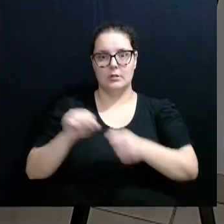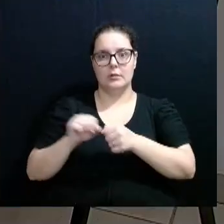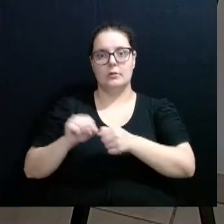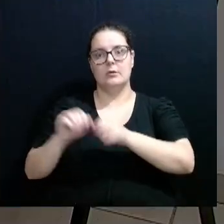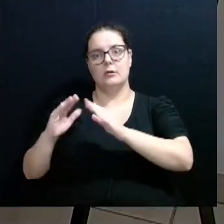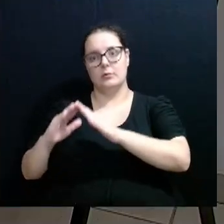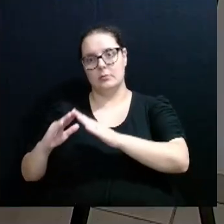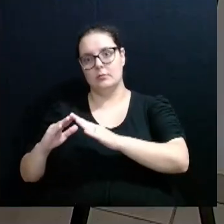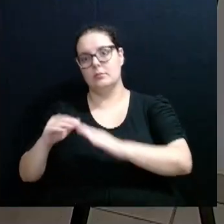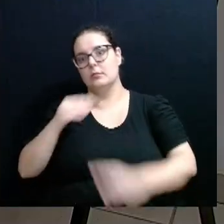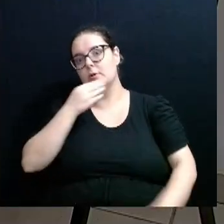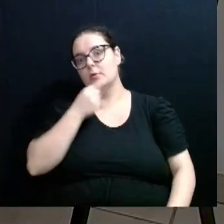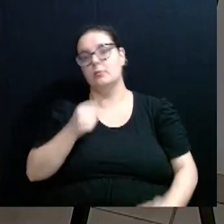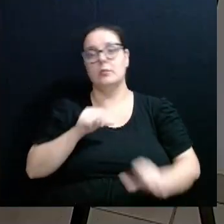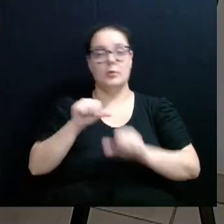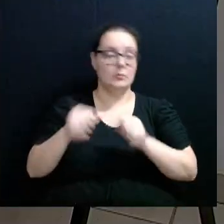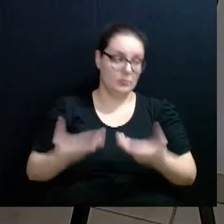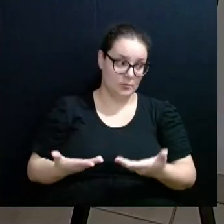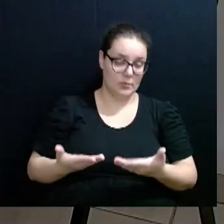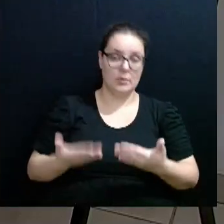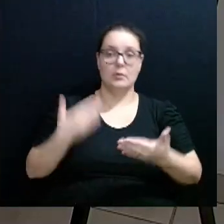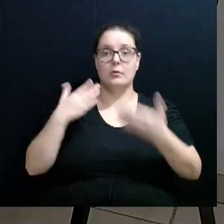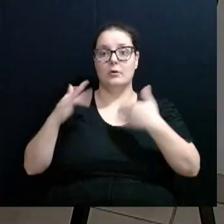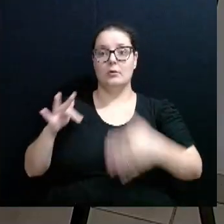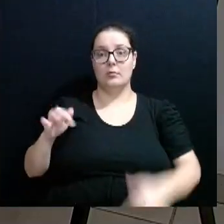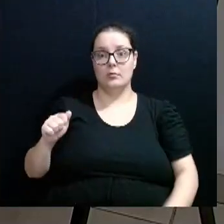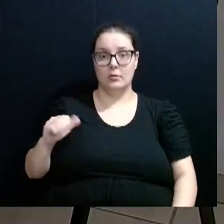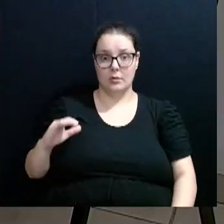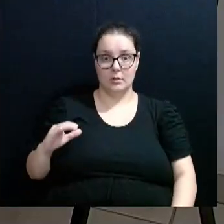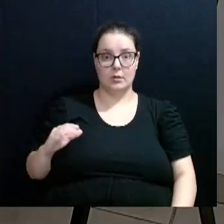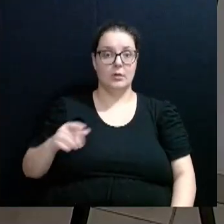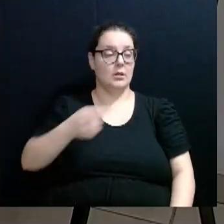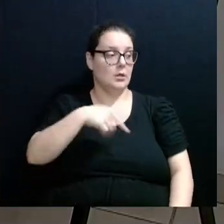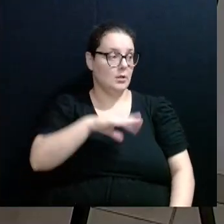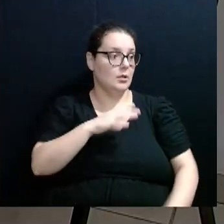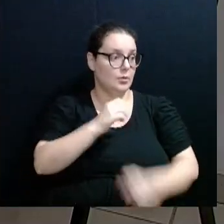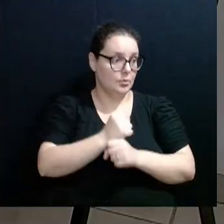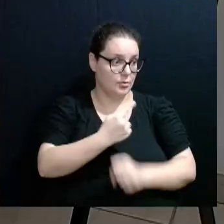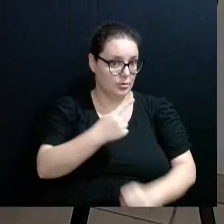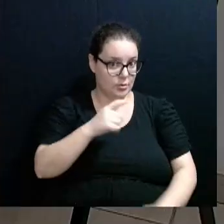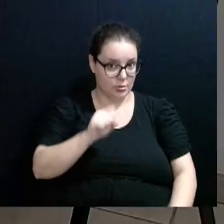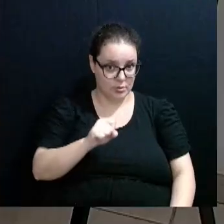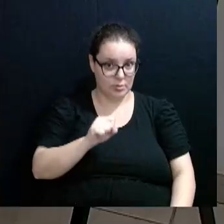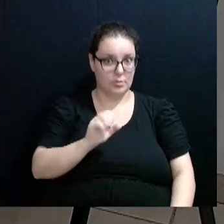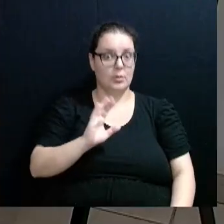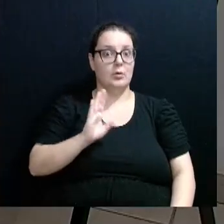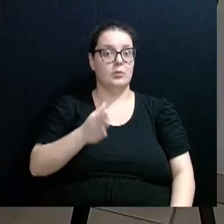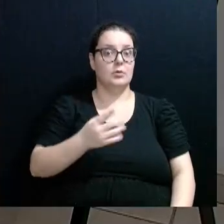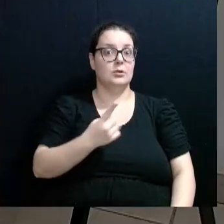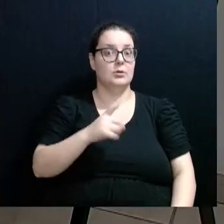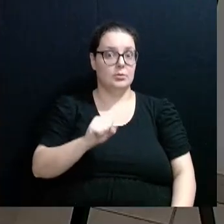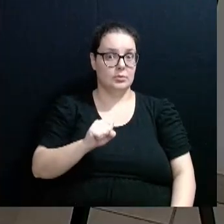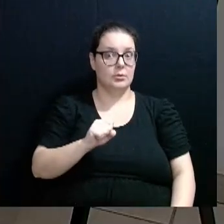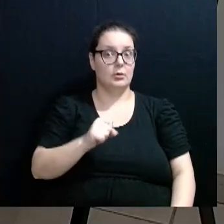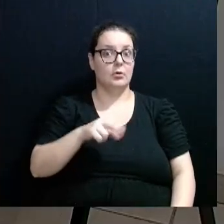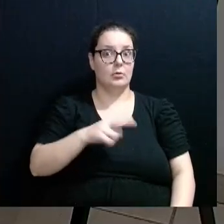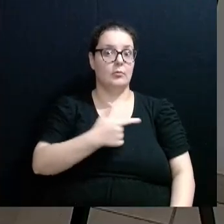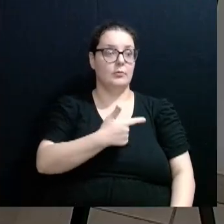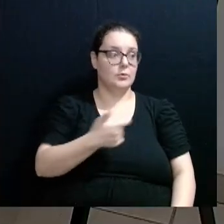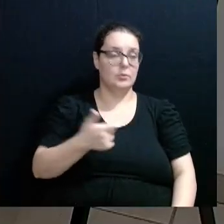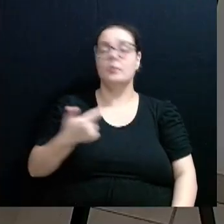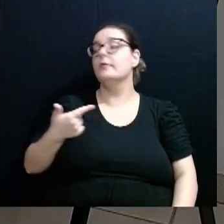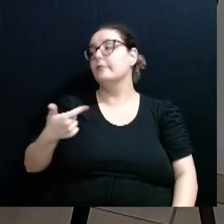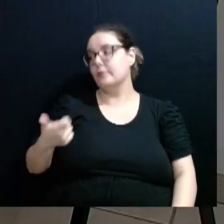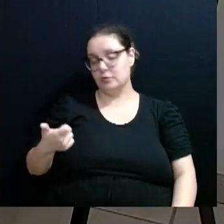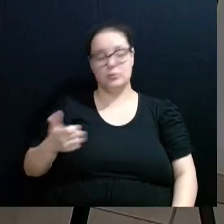mudar. Estamos ainda conversando com a FEAC. Eles são os que completaram 18 ou que já completam de 21? 21. Então, eles já